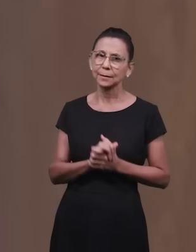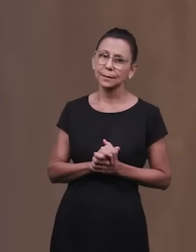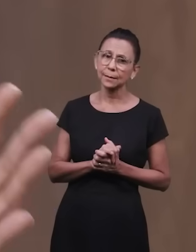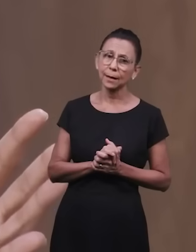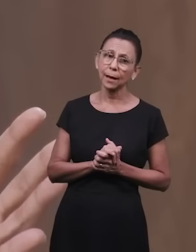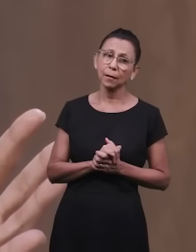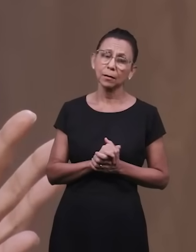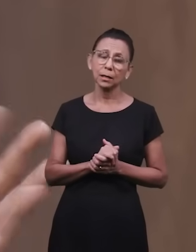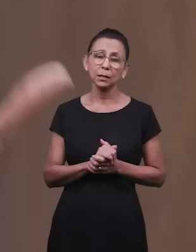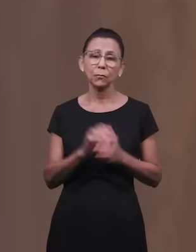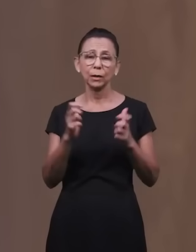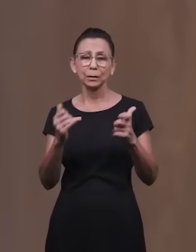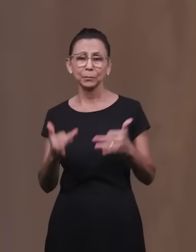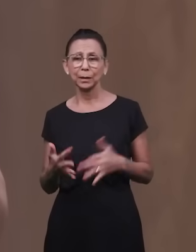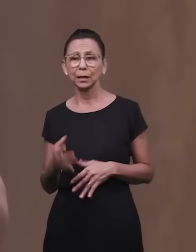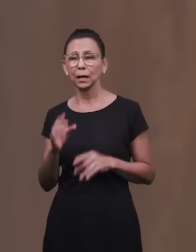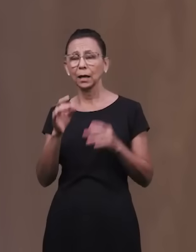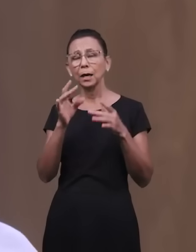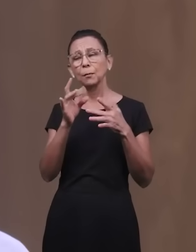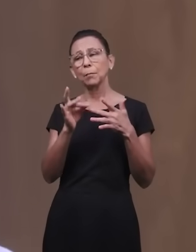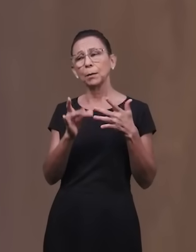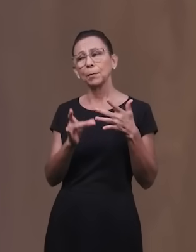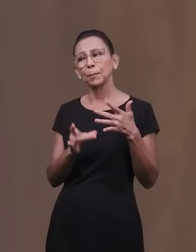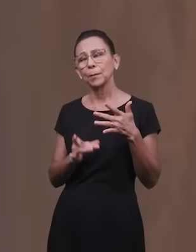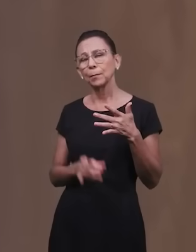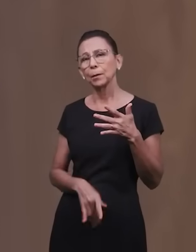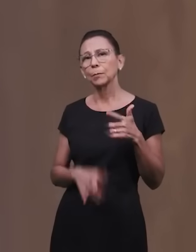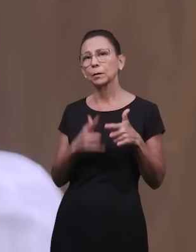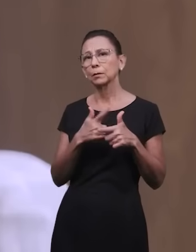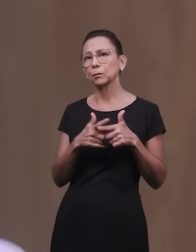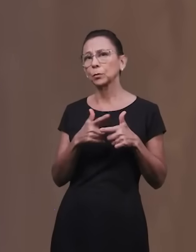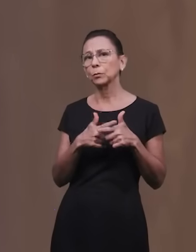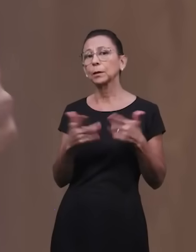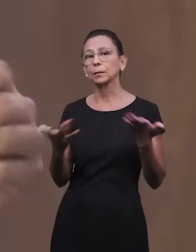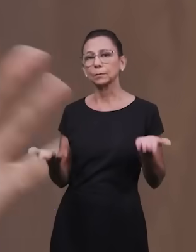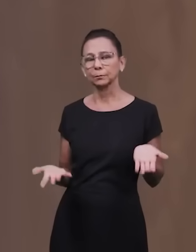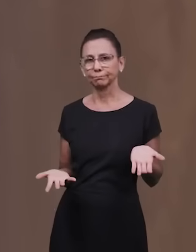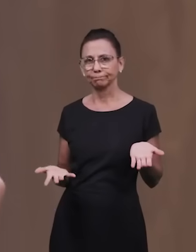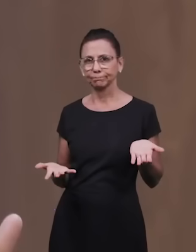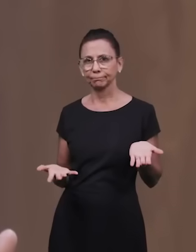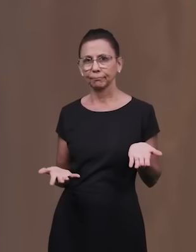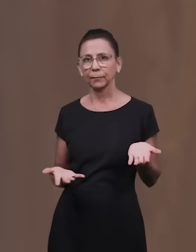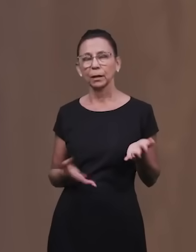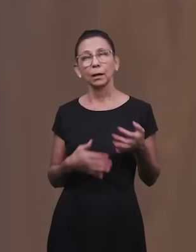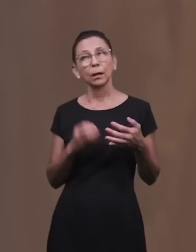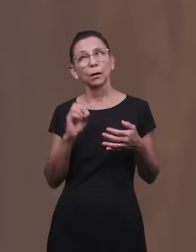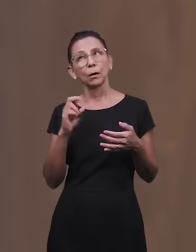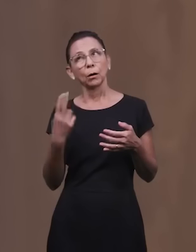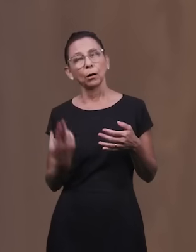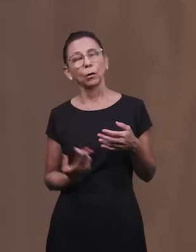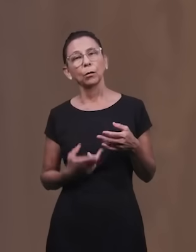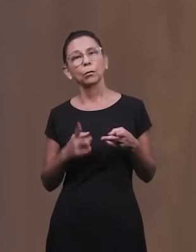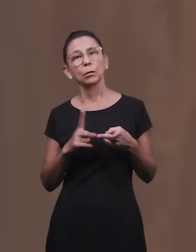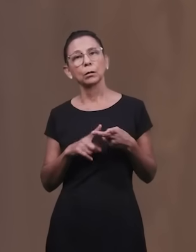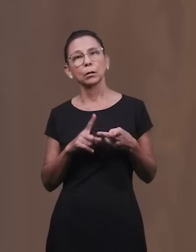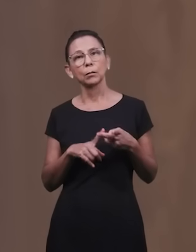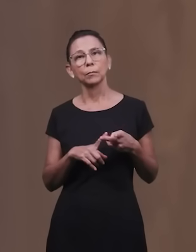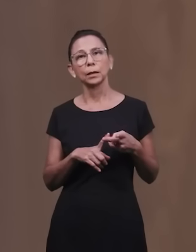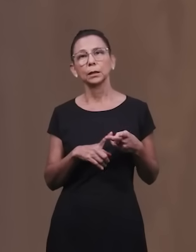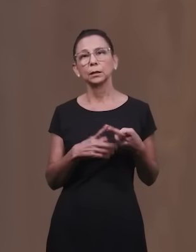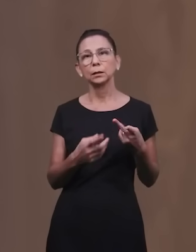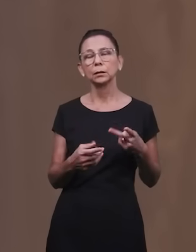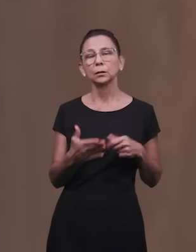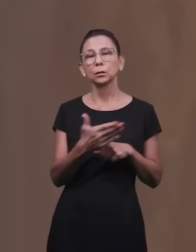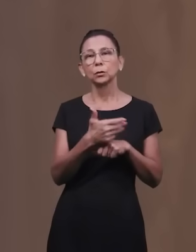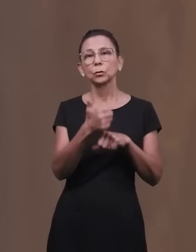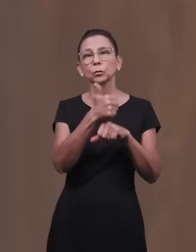é o relato do paciente. Ele vai relatar o seu desconforto e nós vamos identificar qual é o quadro clínico que ele apresenta. Outras vezes ele vai